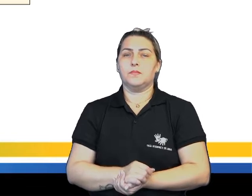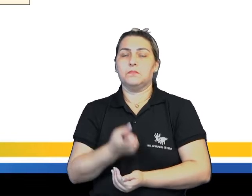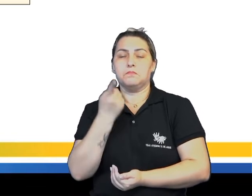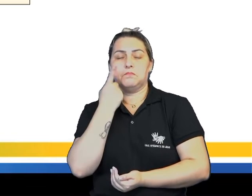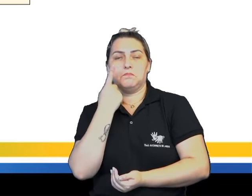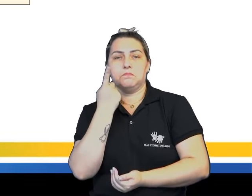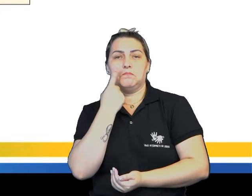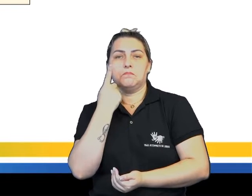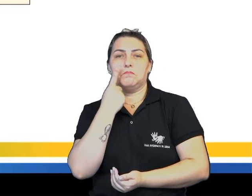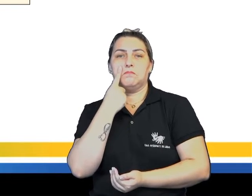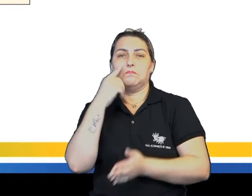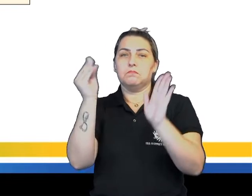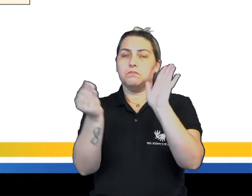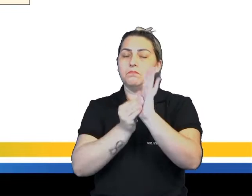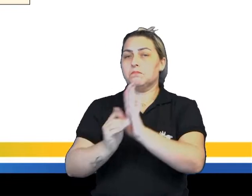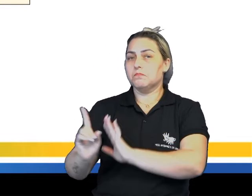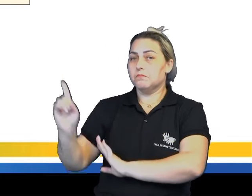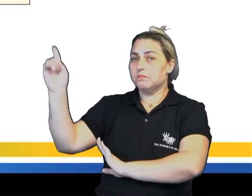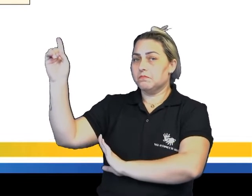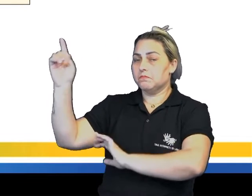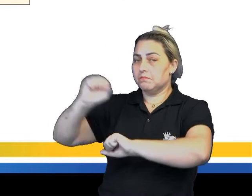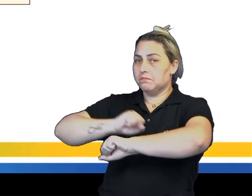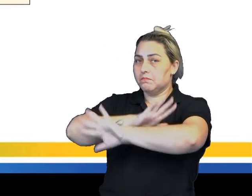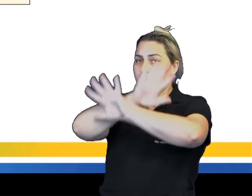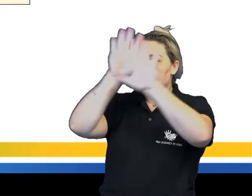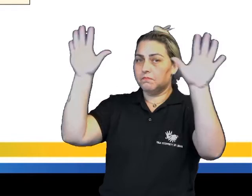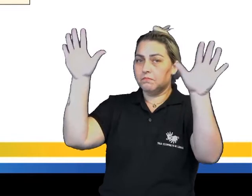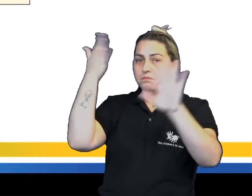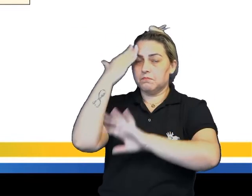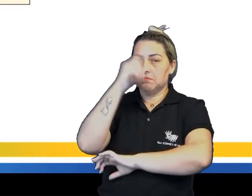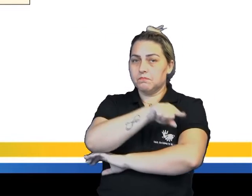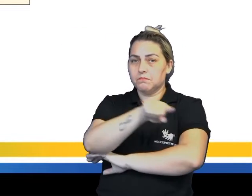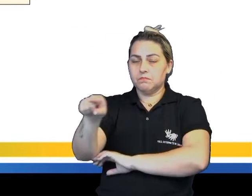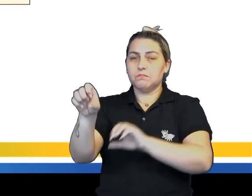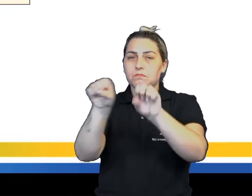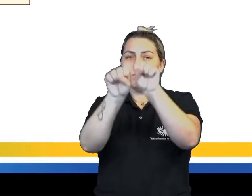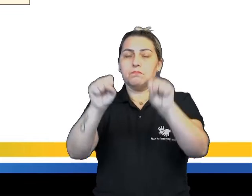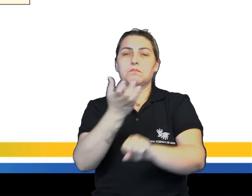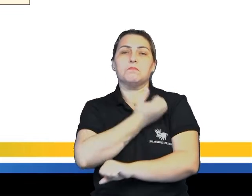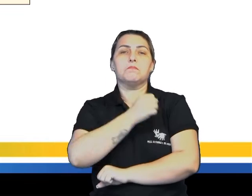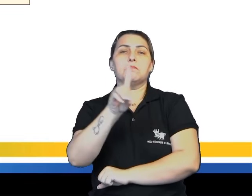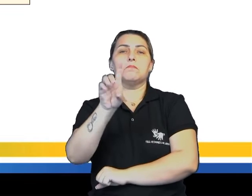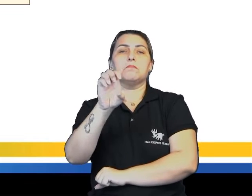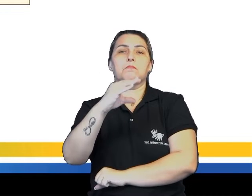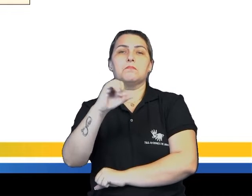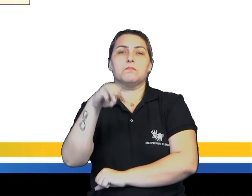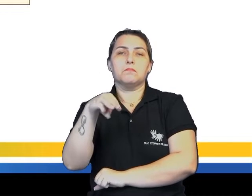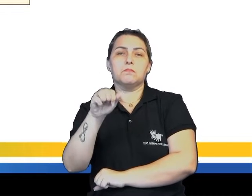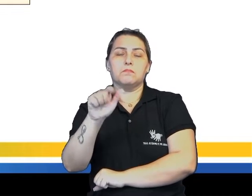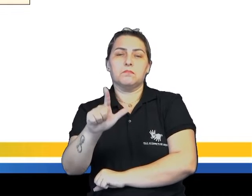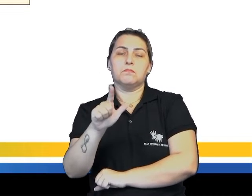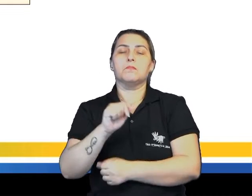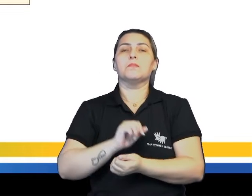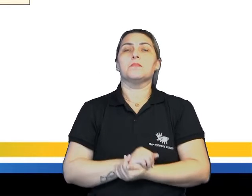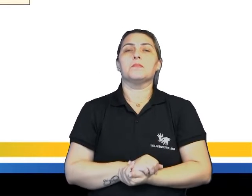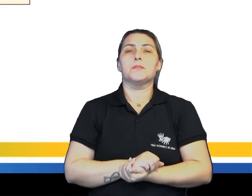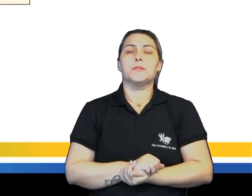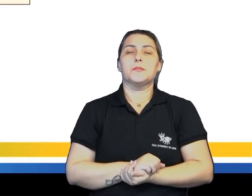Olha como eu coloquei aqui para vocês, para ficar mais claro ainda. Nosso sistema de numeração decimal, ele funciona